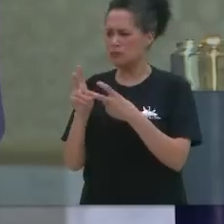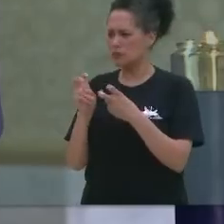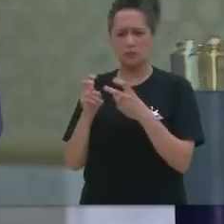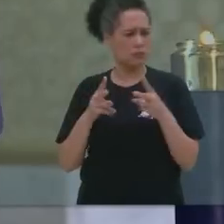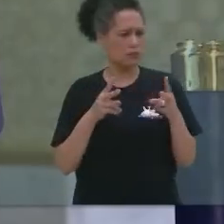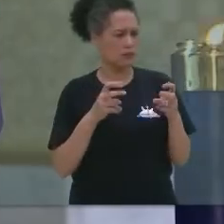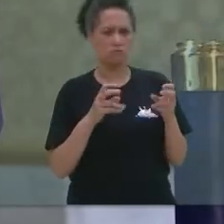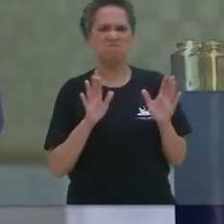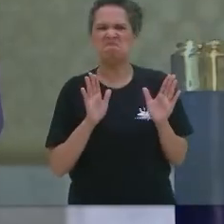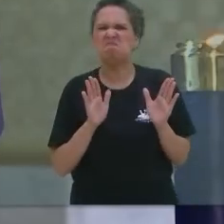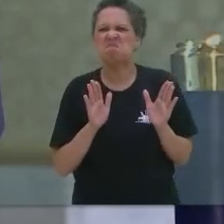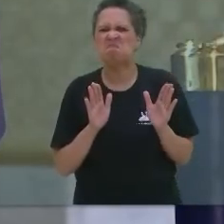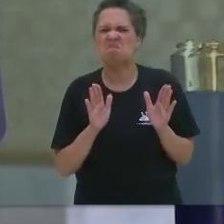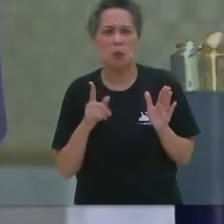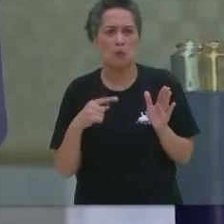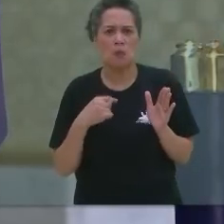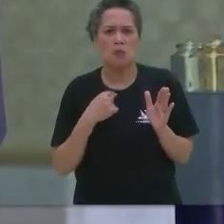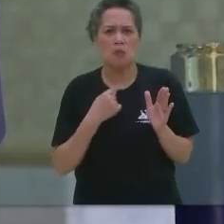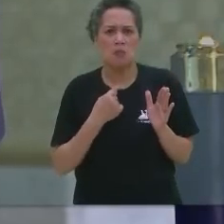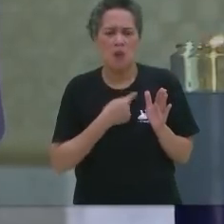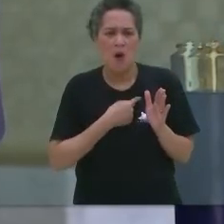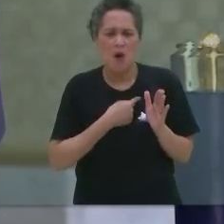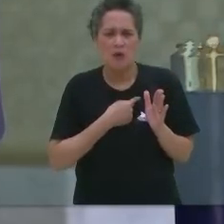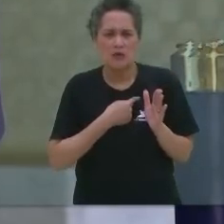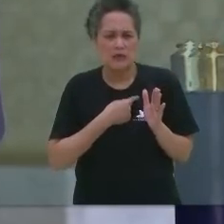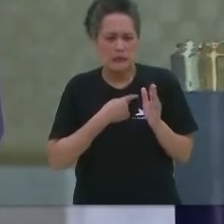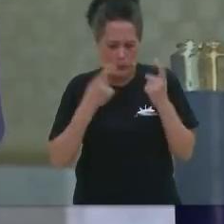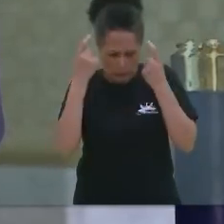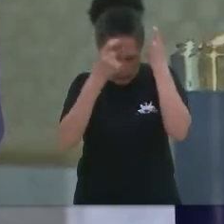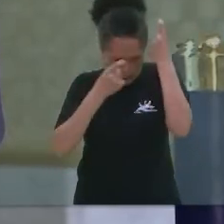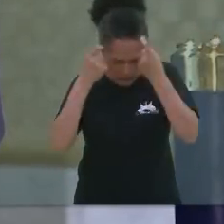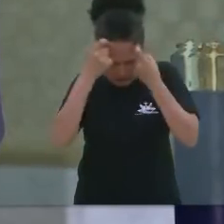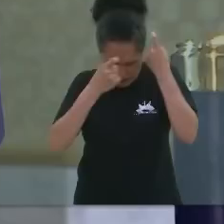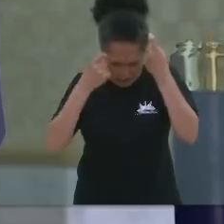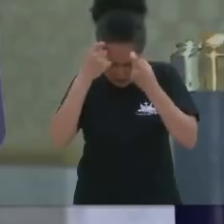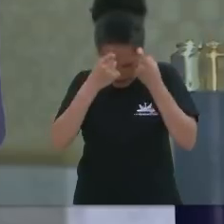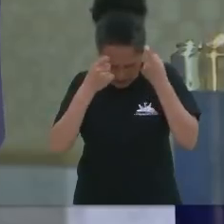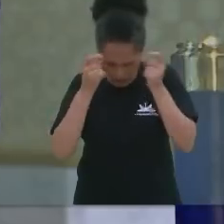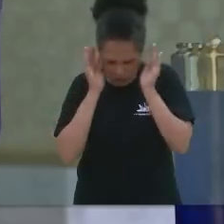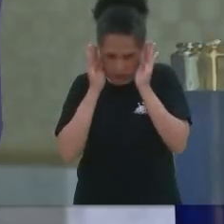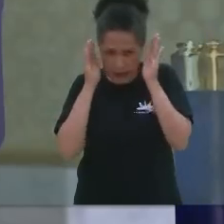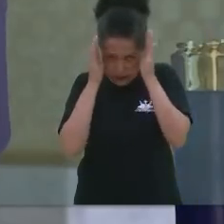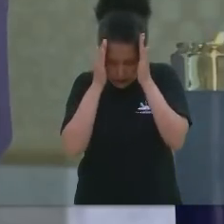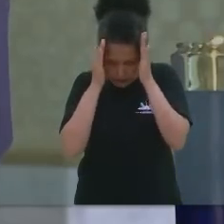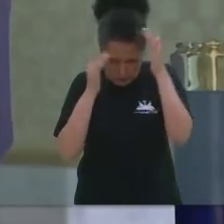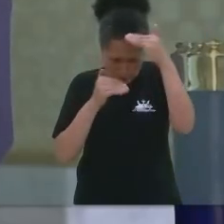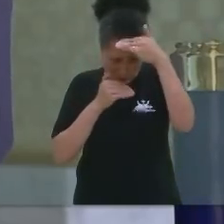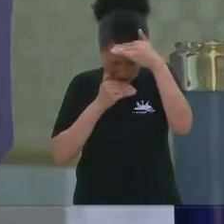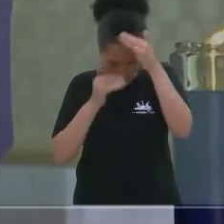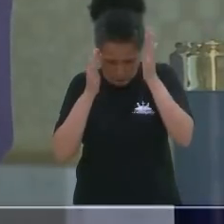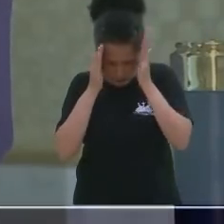Estávamos enchafurdados nas nossas preocupações do mundo.